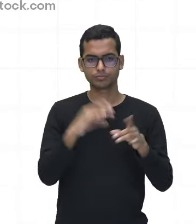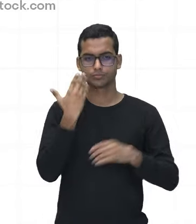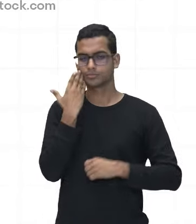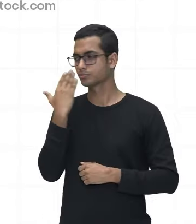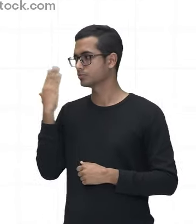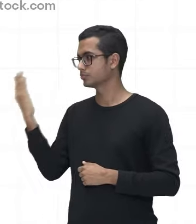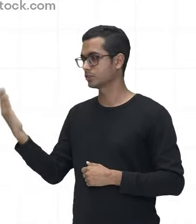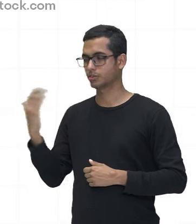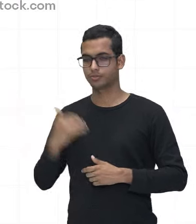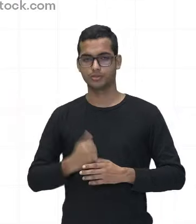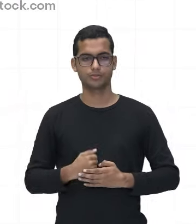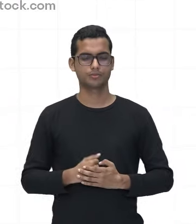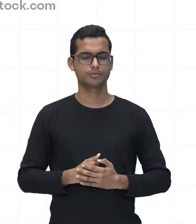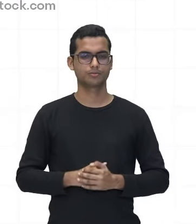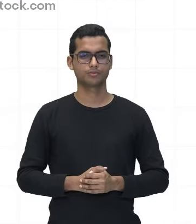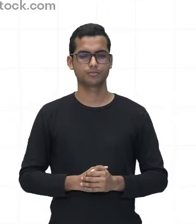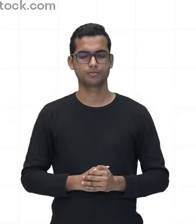Observe.